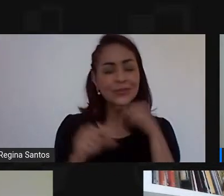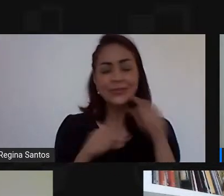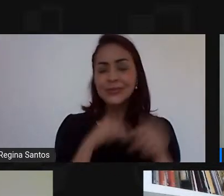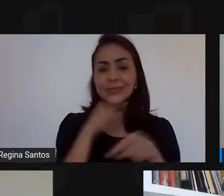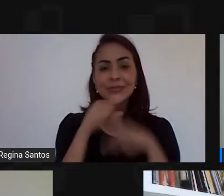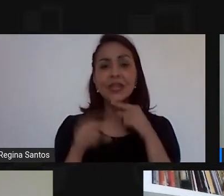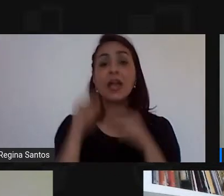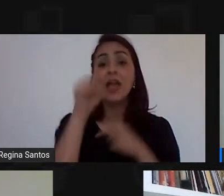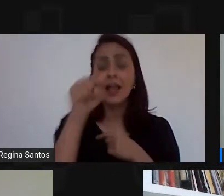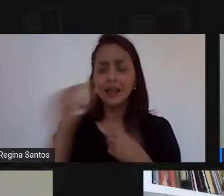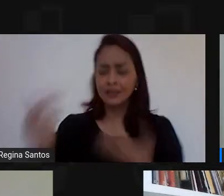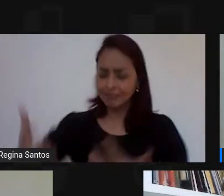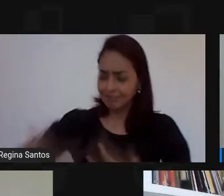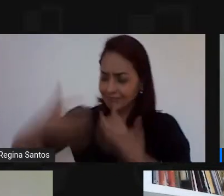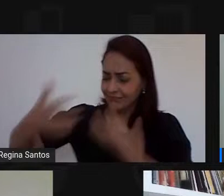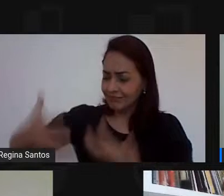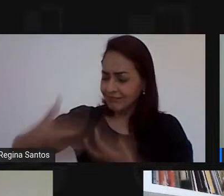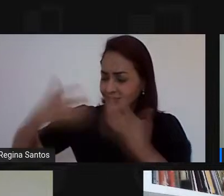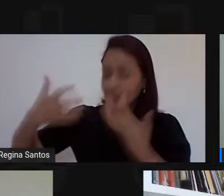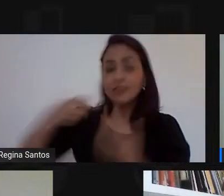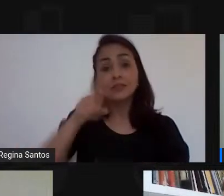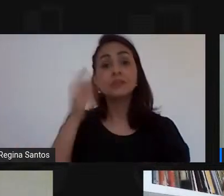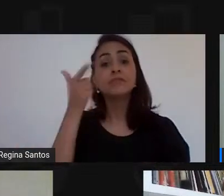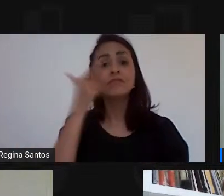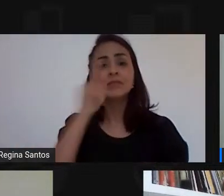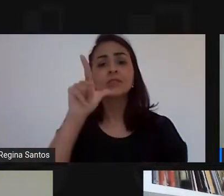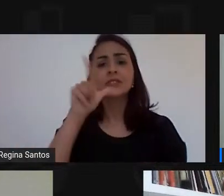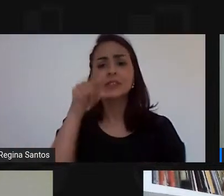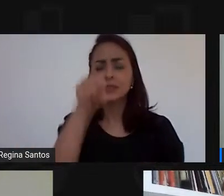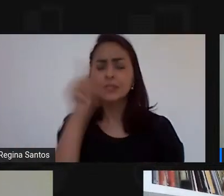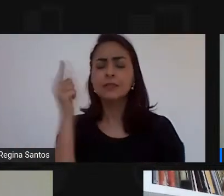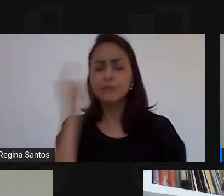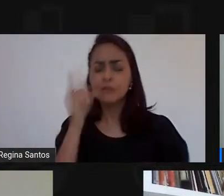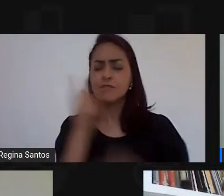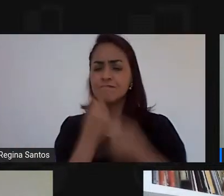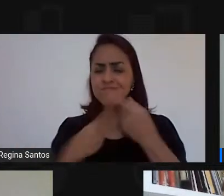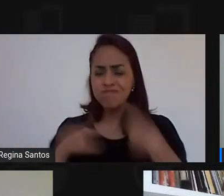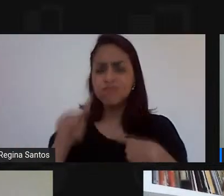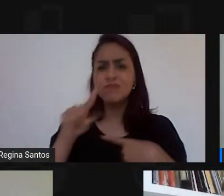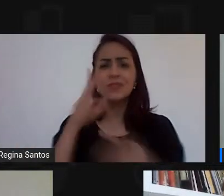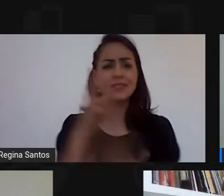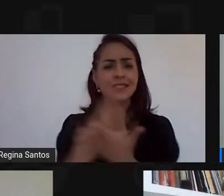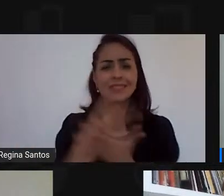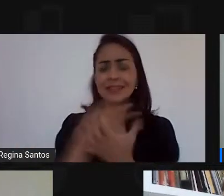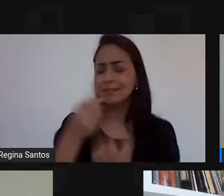conseguir, que eu poderia chegar onde eu quisesse, né, e sempre me apoiou,